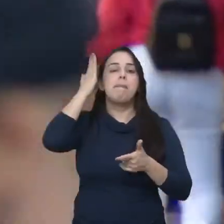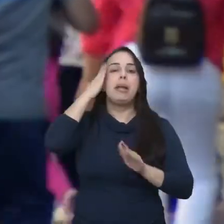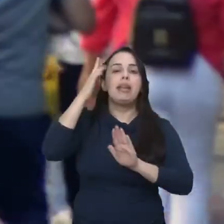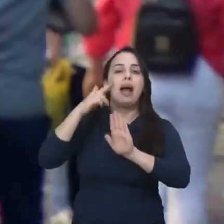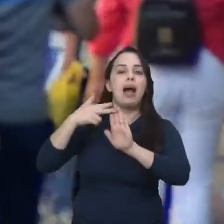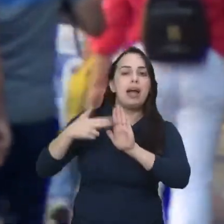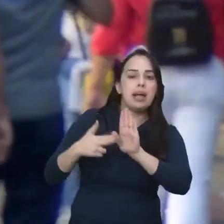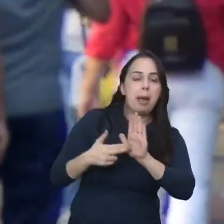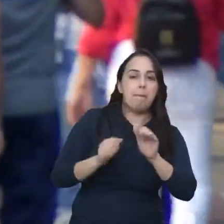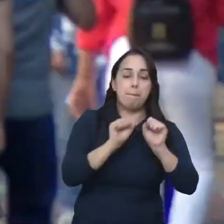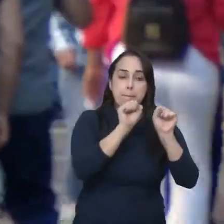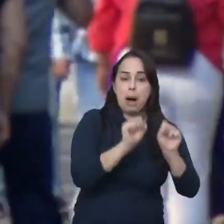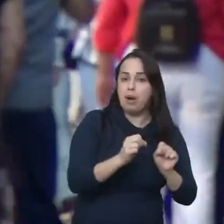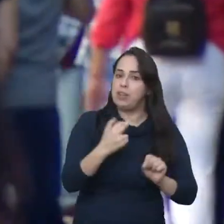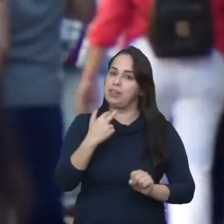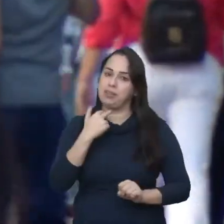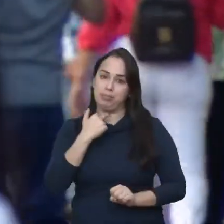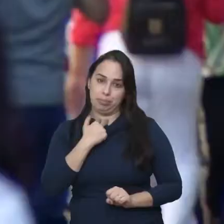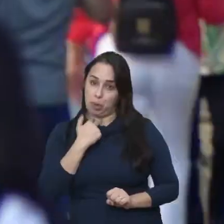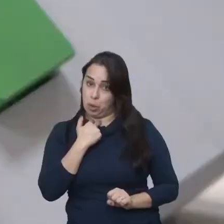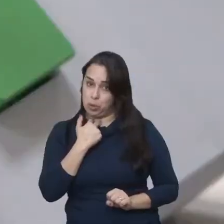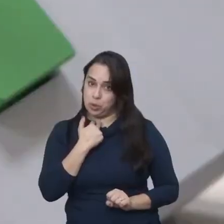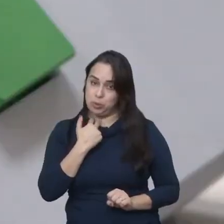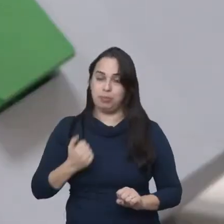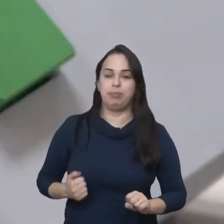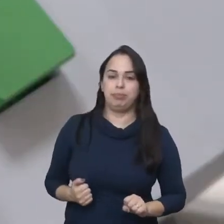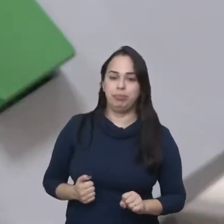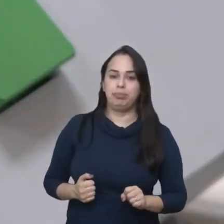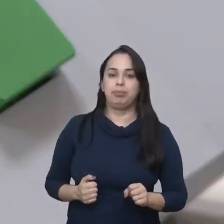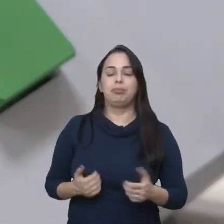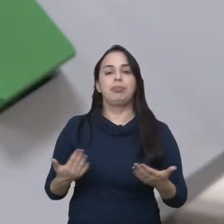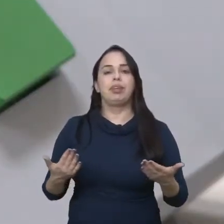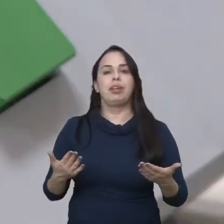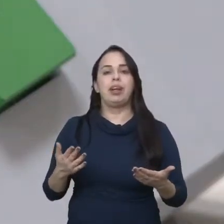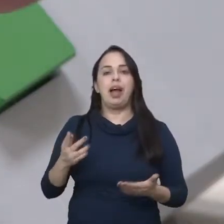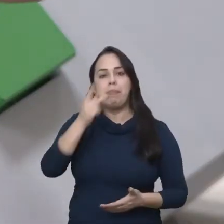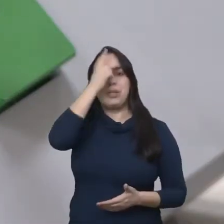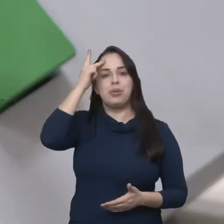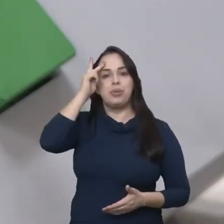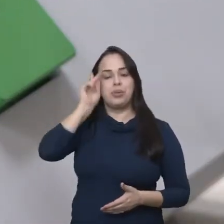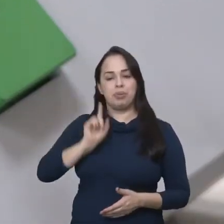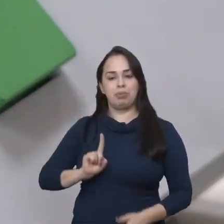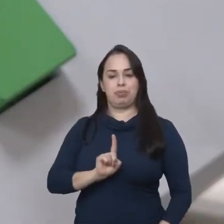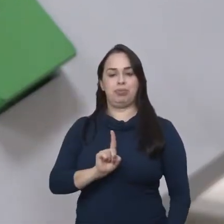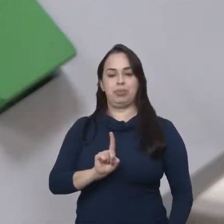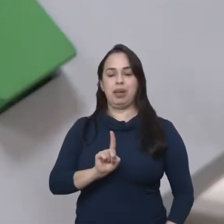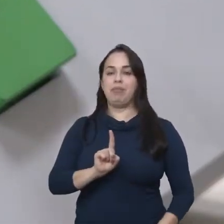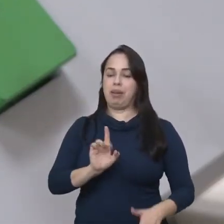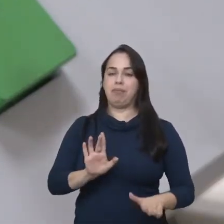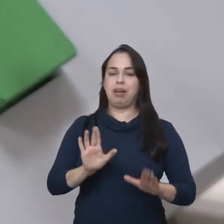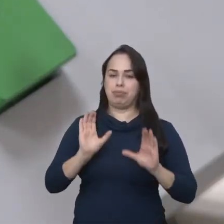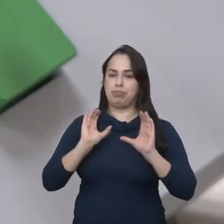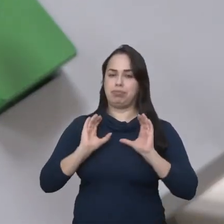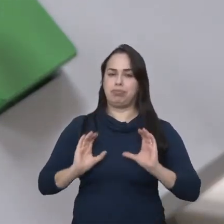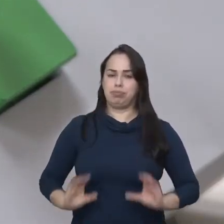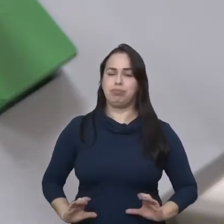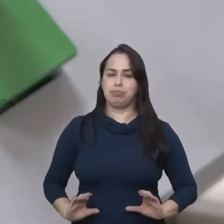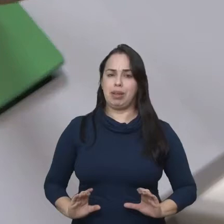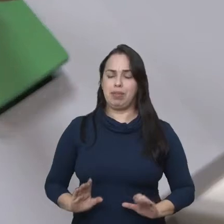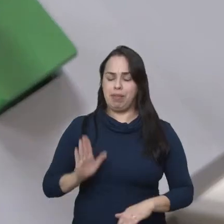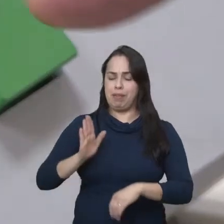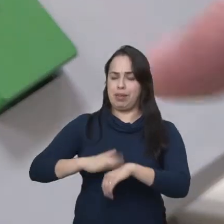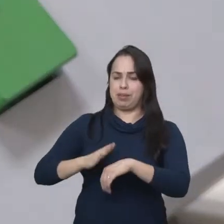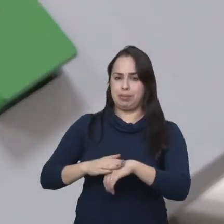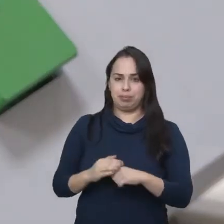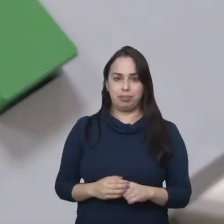definir quais os candidatos que melhor o representam e sabendo as regras do que pode e o que não pode ser feito no dia de votação,